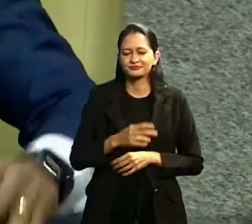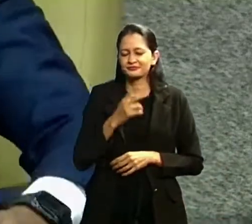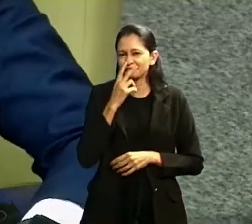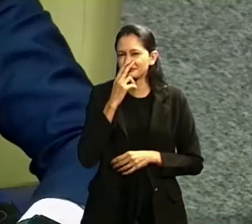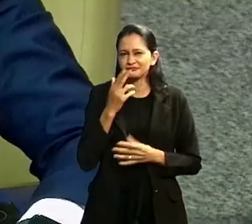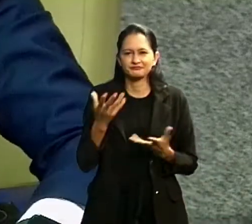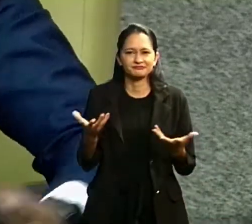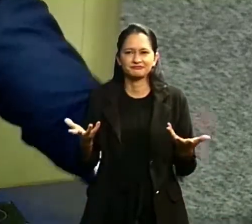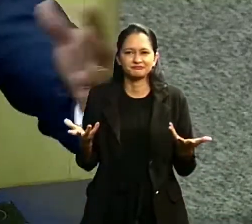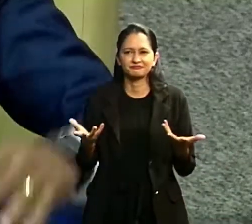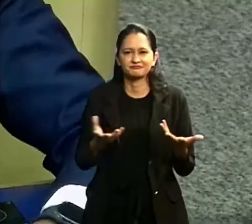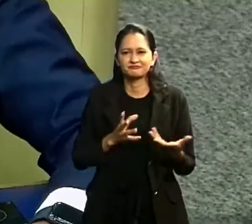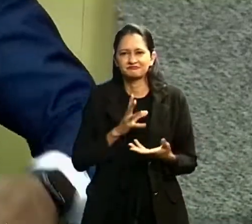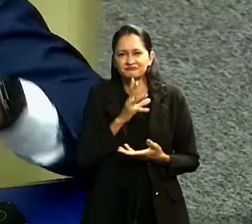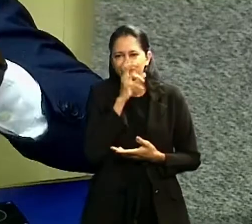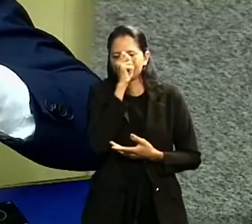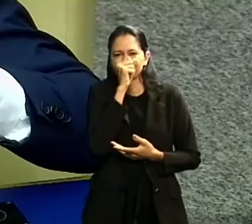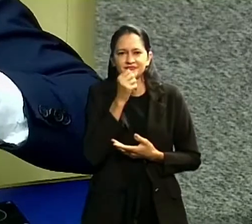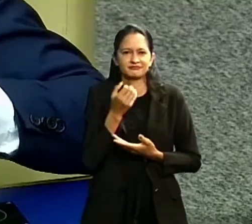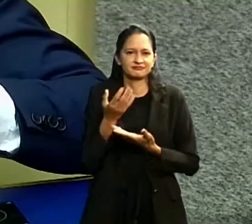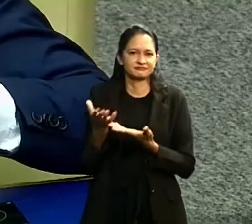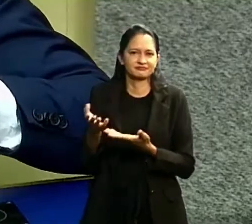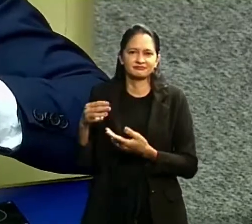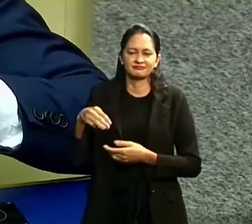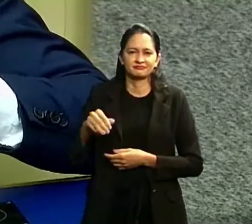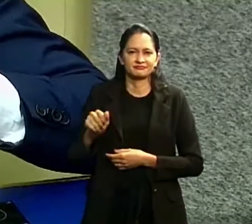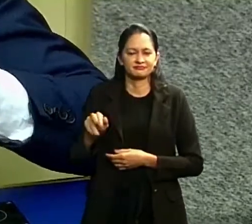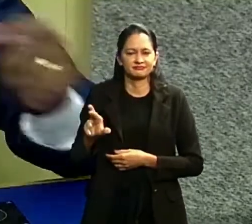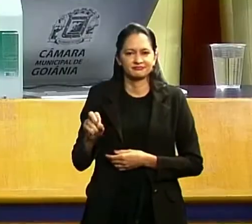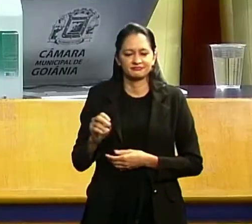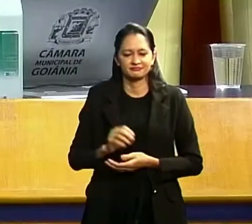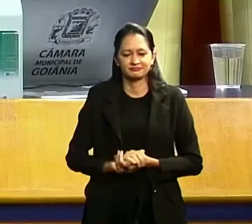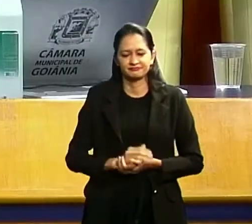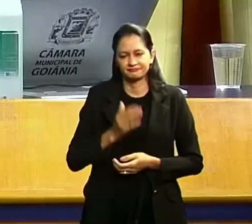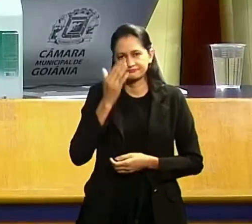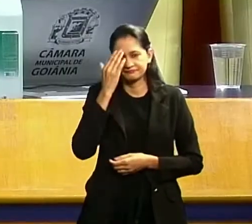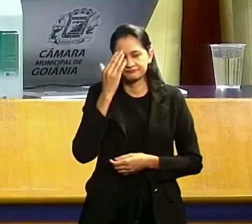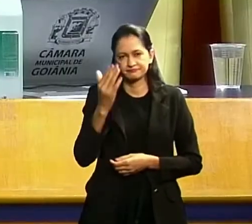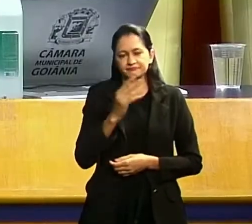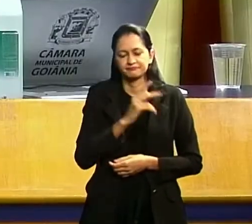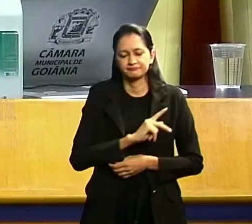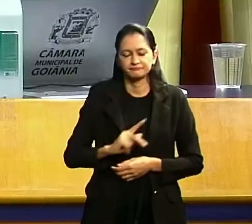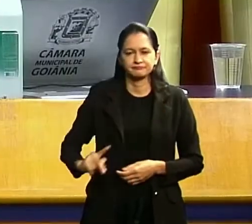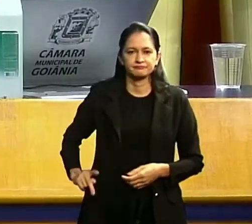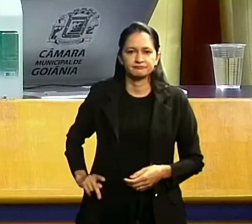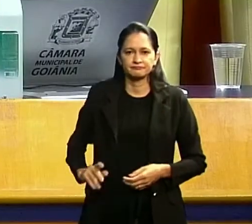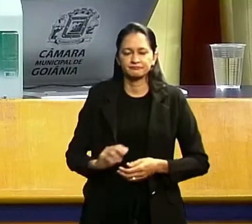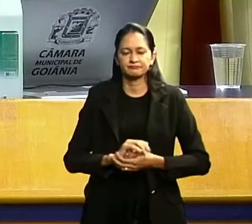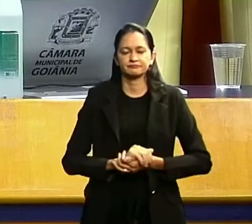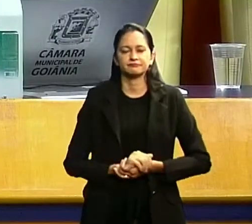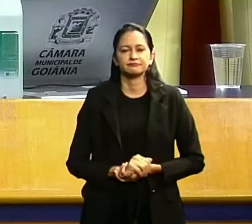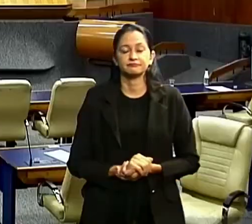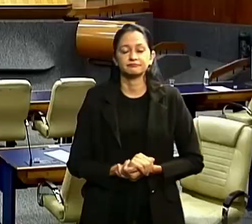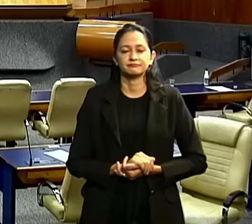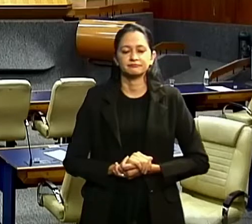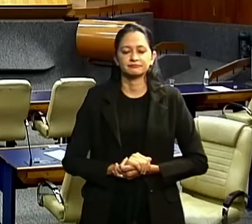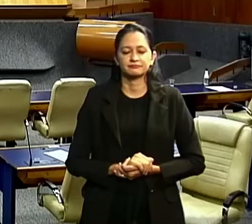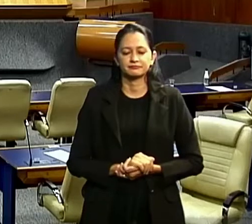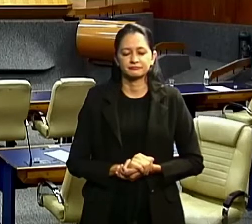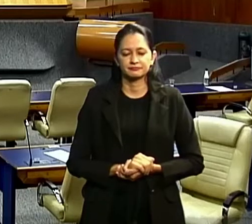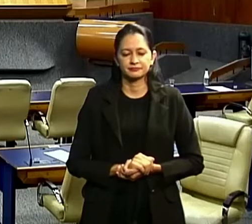tanto esdrúxulo por parte do colega vereador Mauro Rubi. Muito obrigado, senhor presidente. Vereador Marlon, pela ordem.